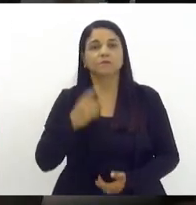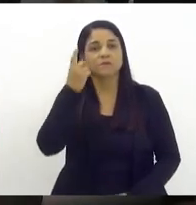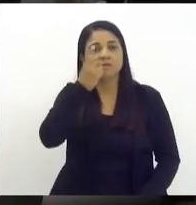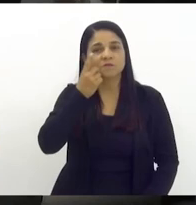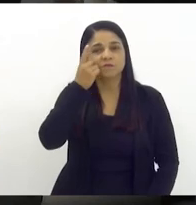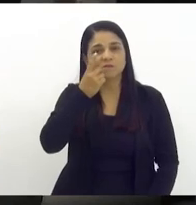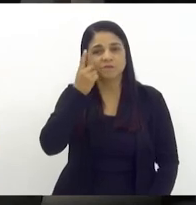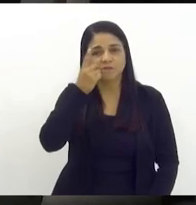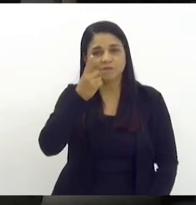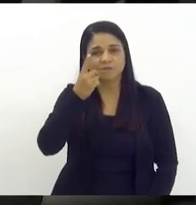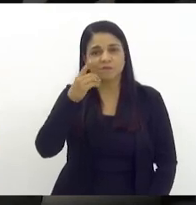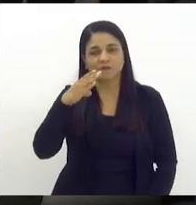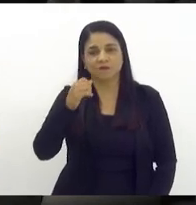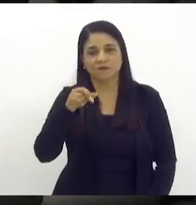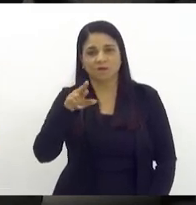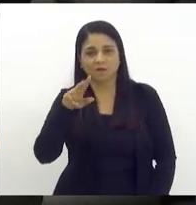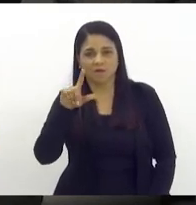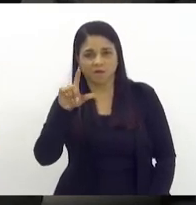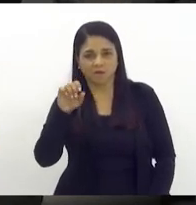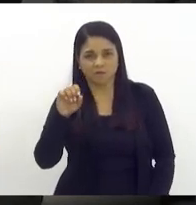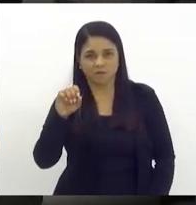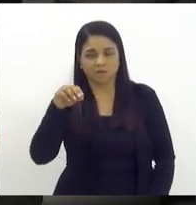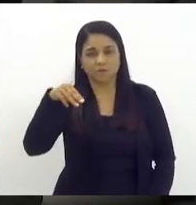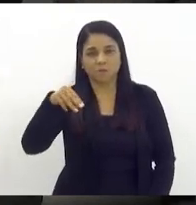Deputado Carlos Macedo.